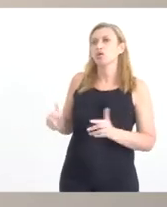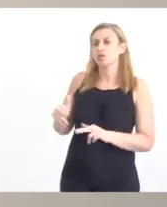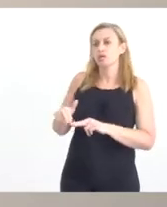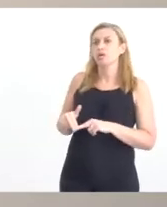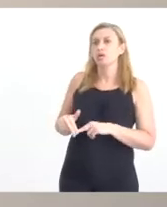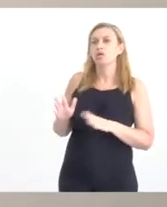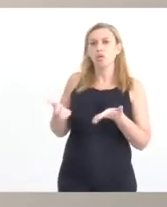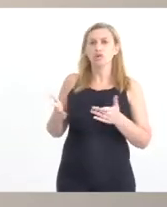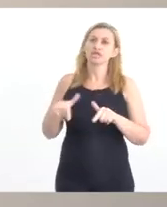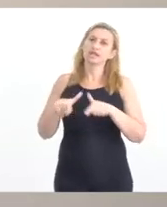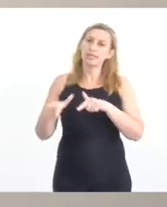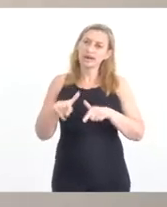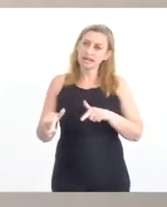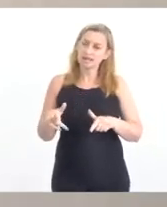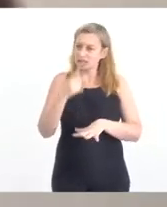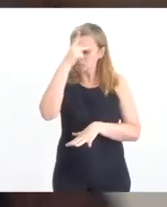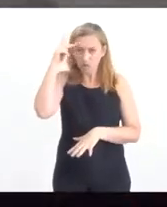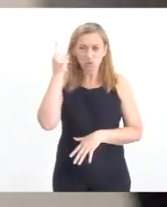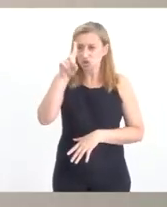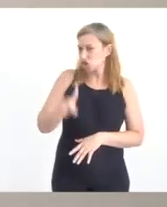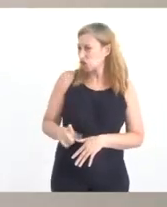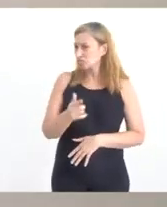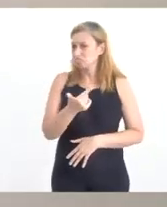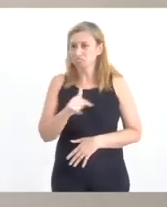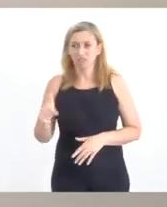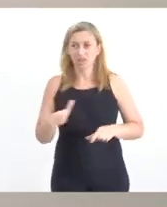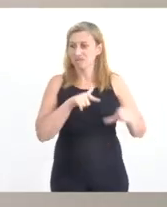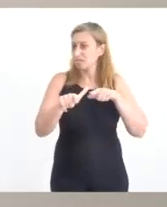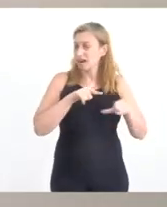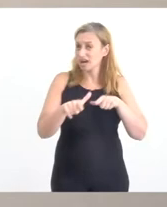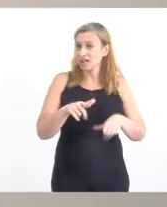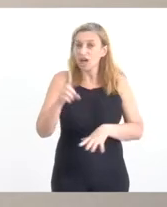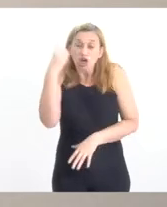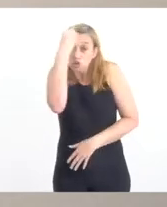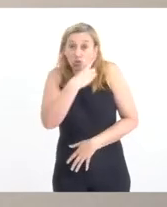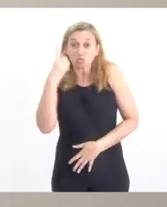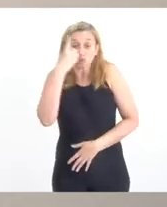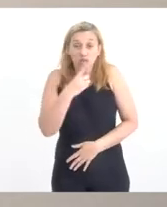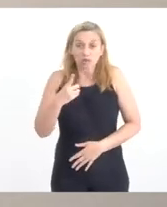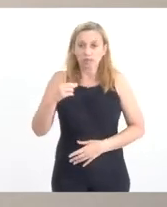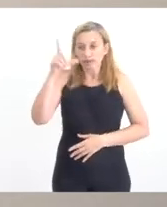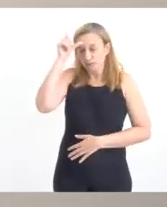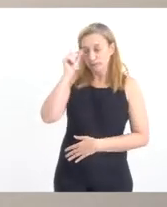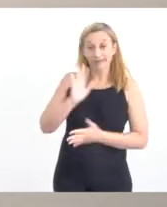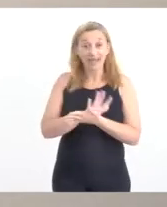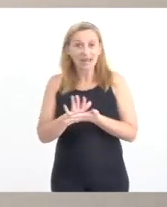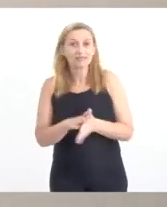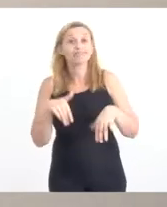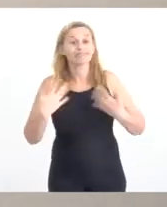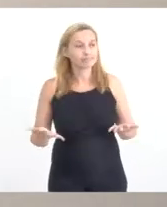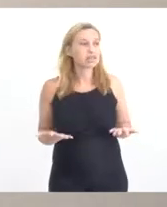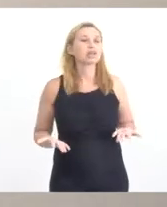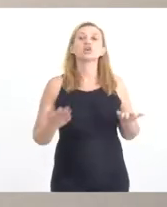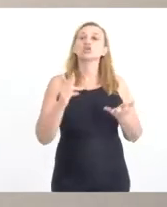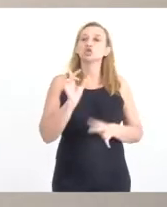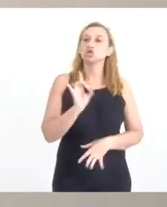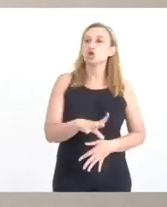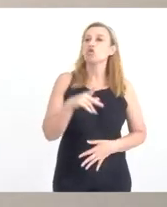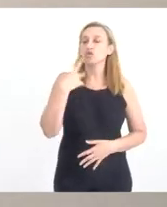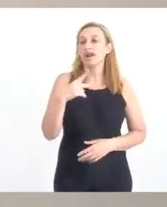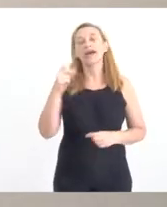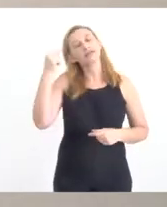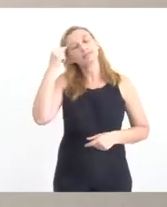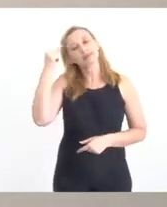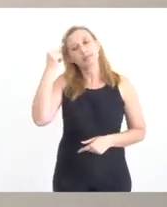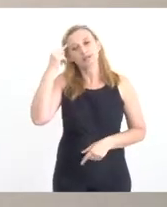trabalhadoras hoje estão trabalhando sem nenhum direito trabalhista sem domingo para descansar e por aí vai então eu queria só trazer